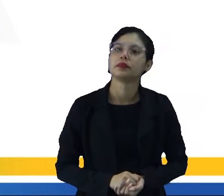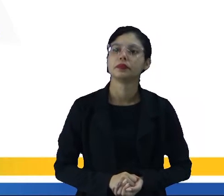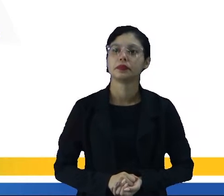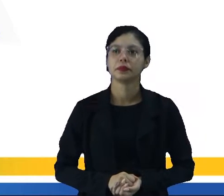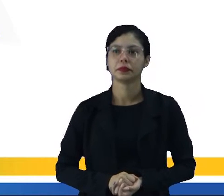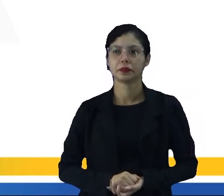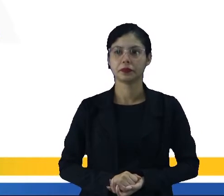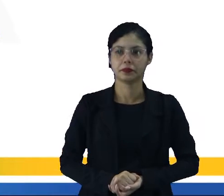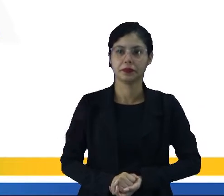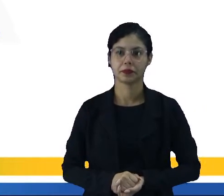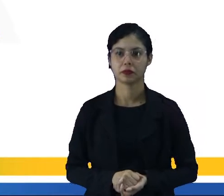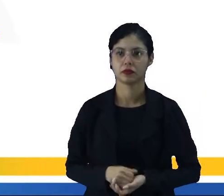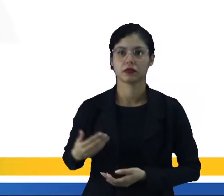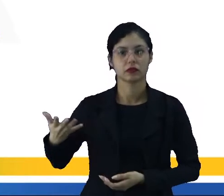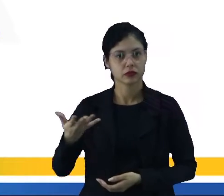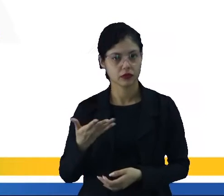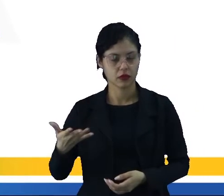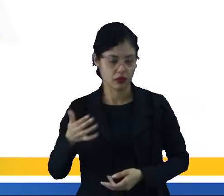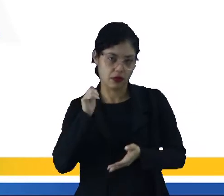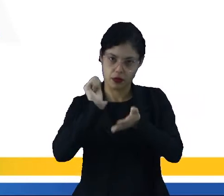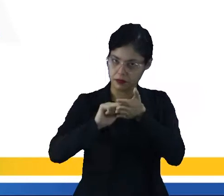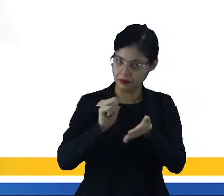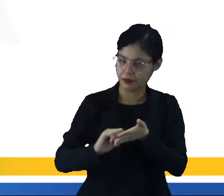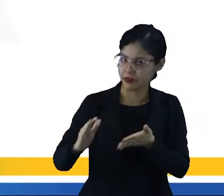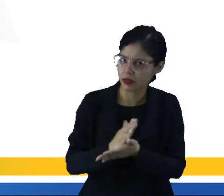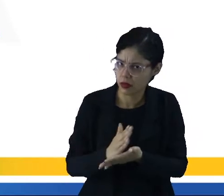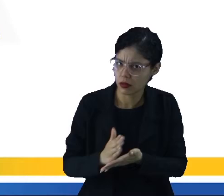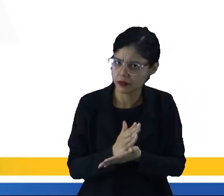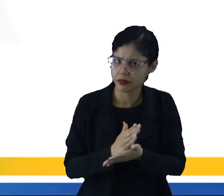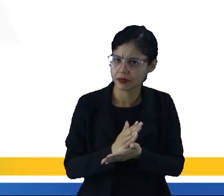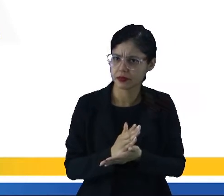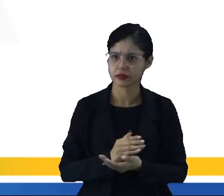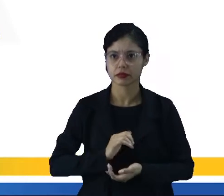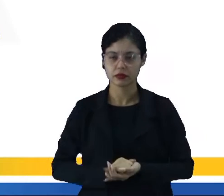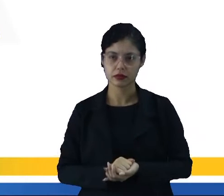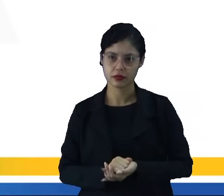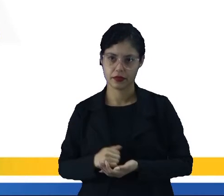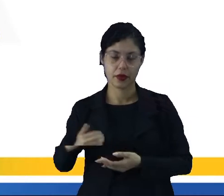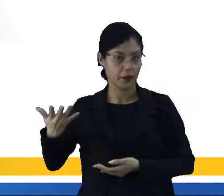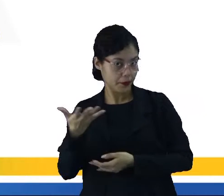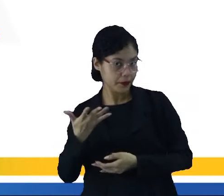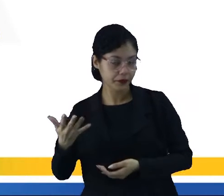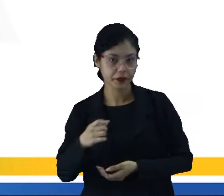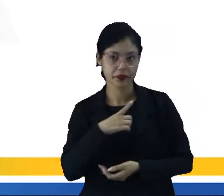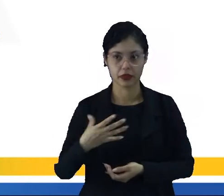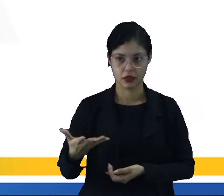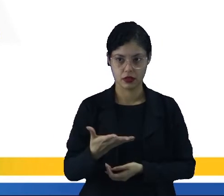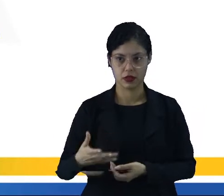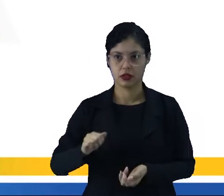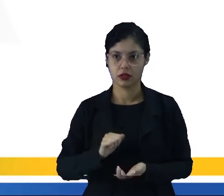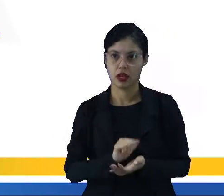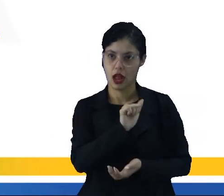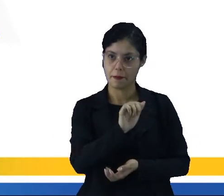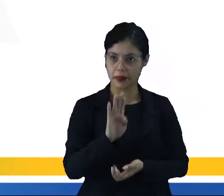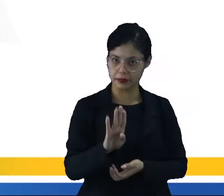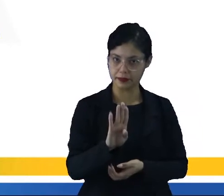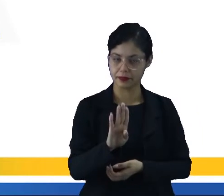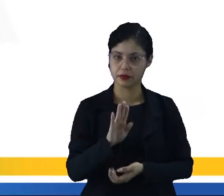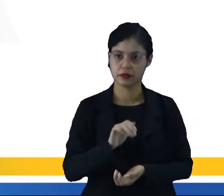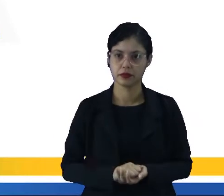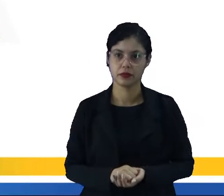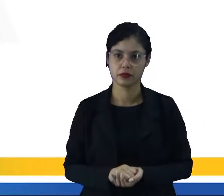Então vamos estabelecer as notações para alguns elementos a área da base vai ser chamada de ab